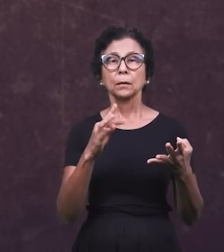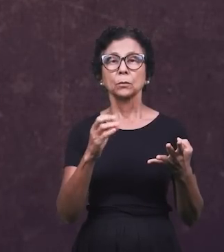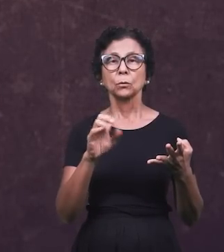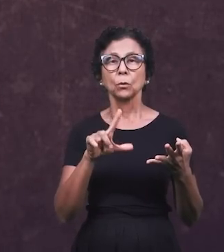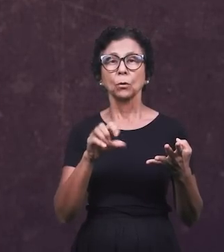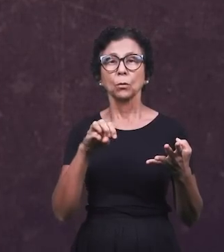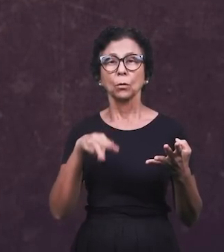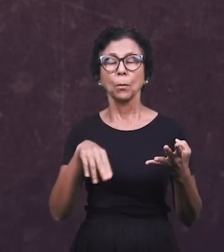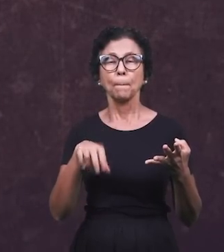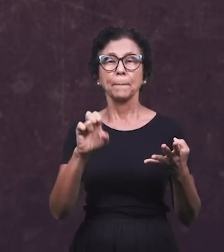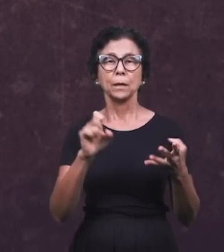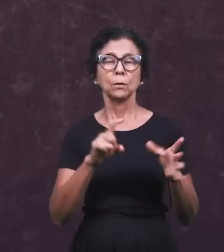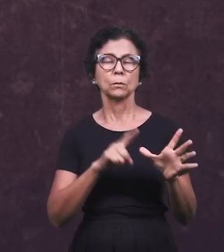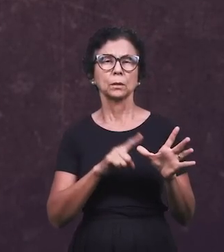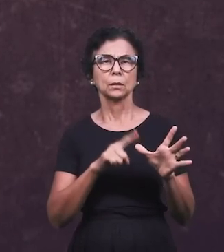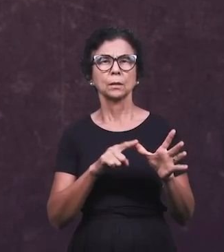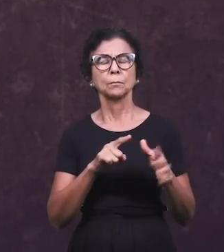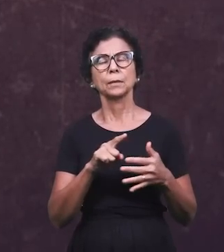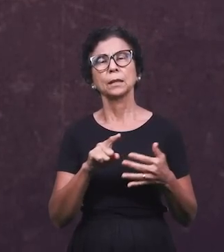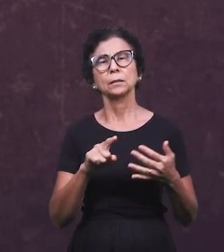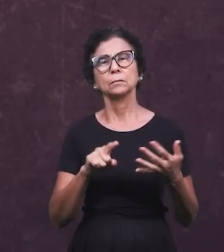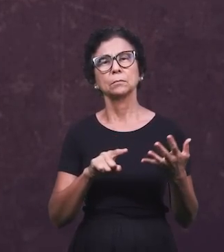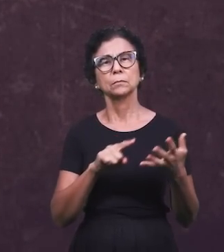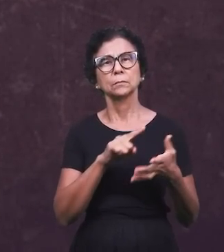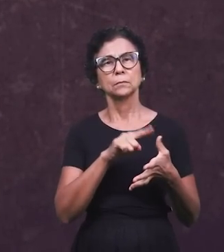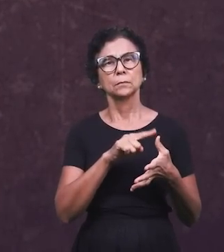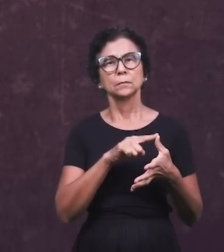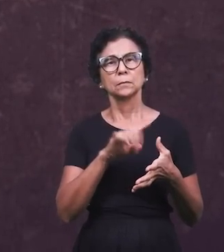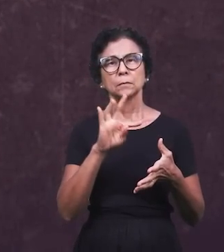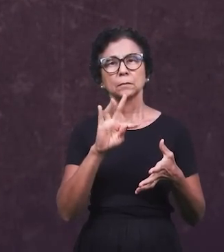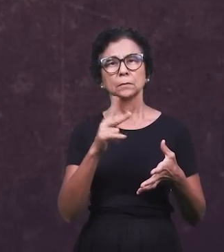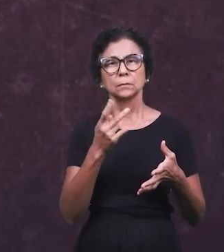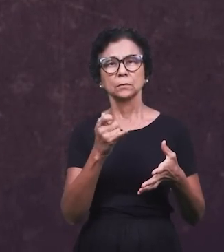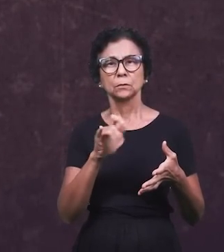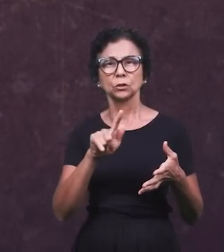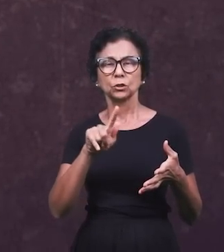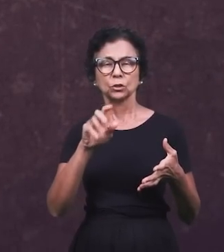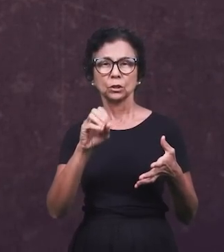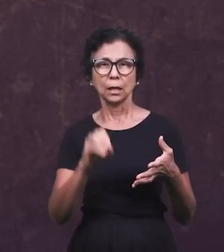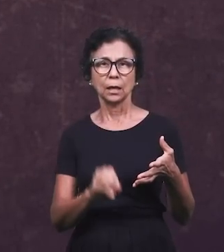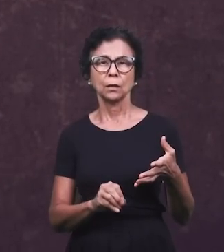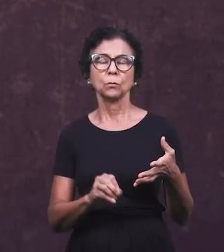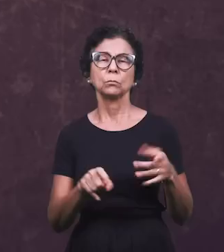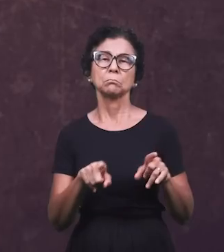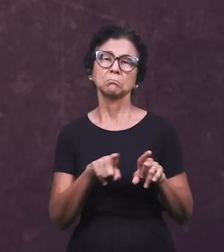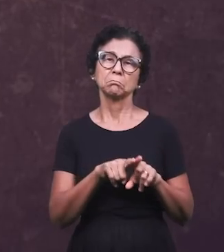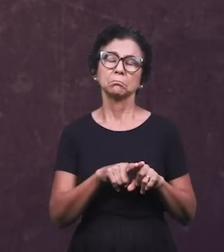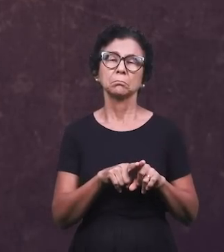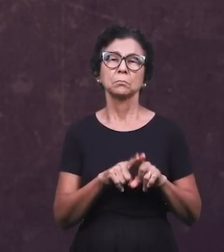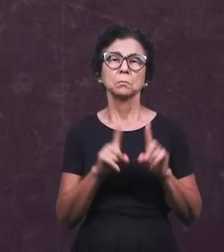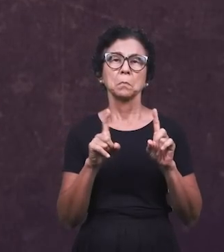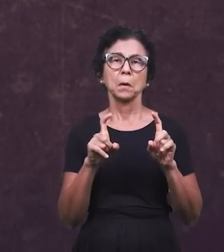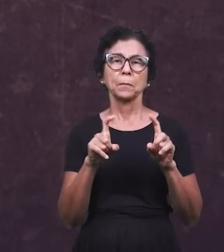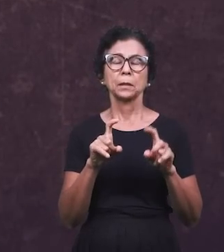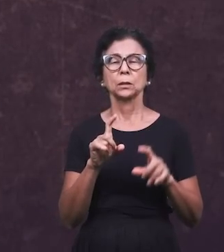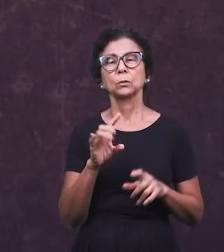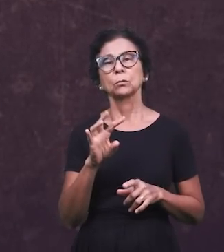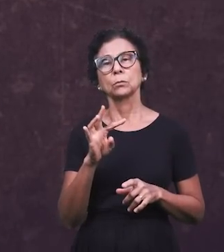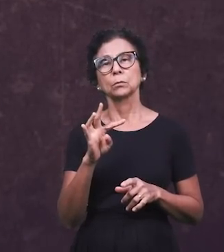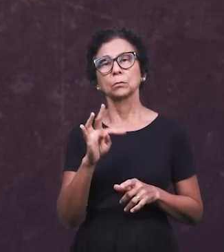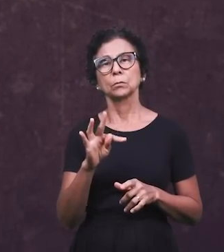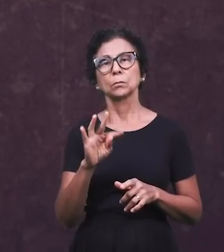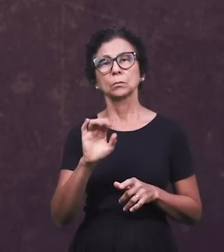Tiago, filho de Alfeu. E Lebeu, apelidado Tadeu. Simão